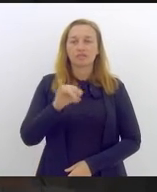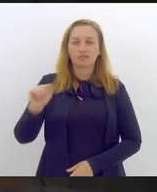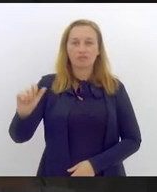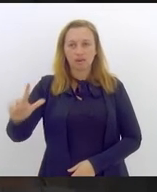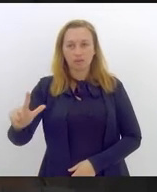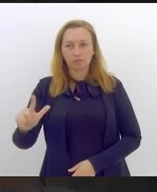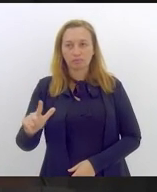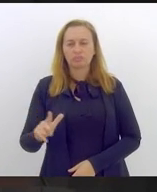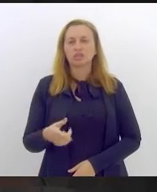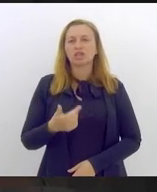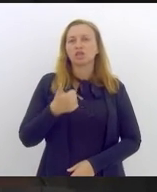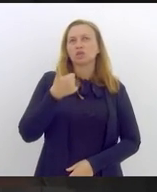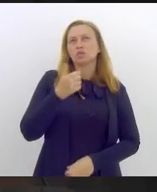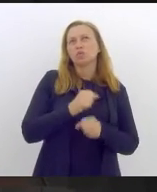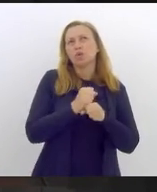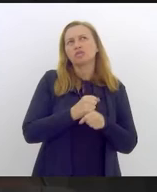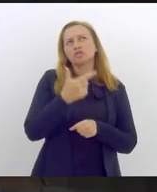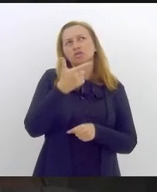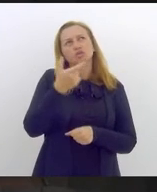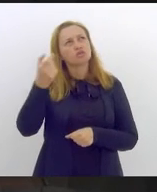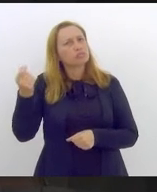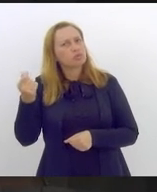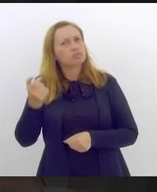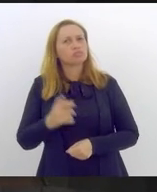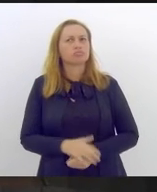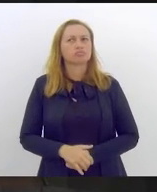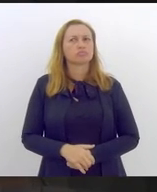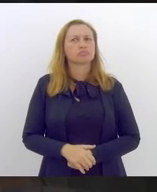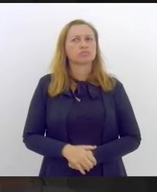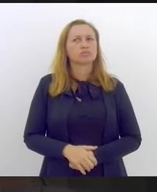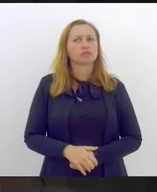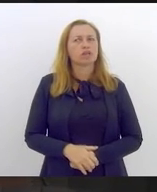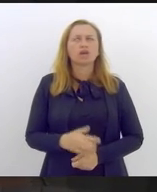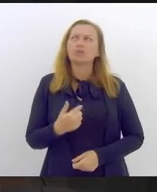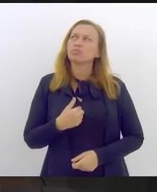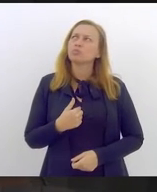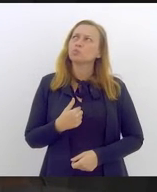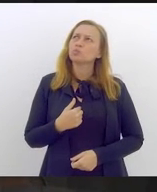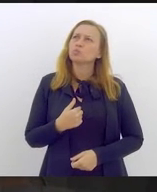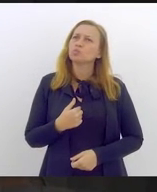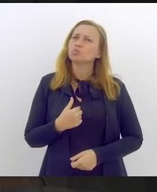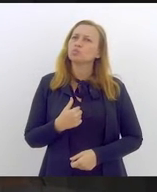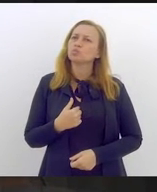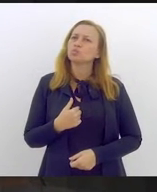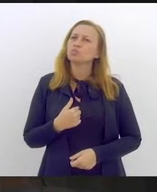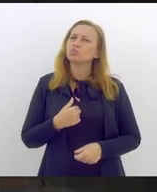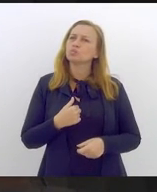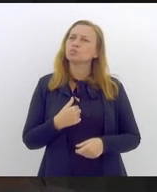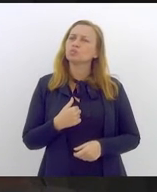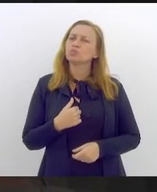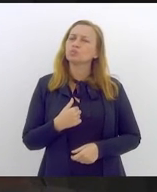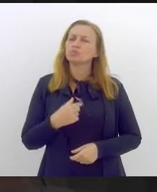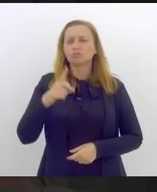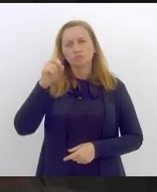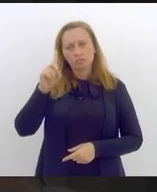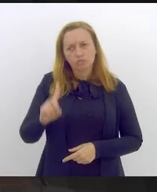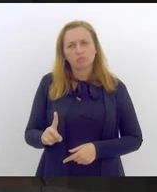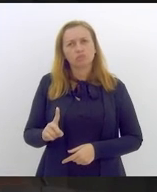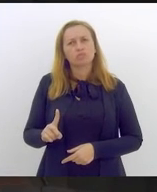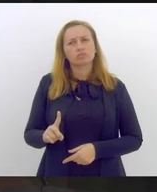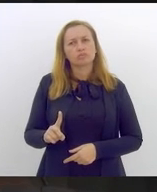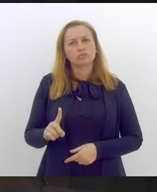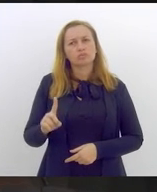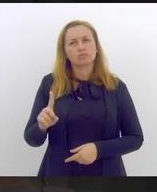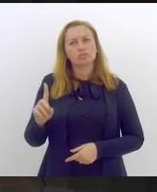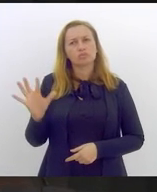em 2000 no ano de 2000 eu estava exercendo a função de diretor da